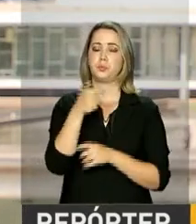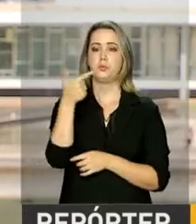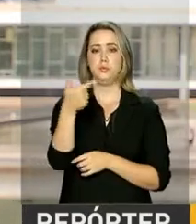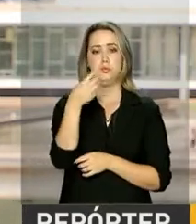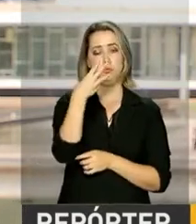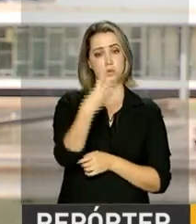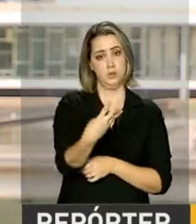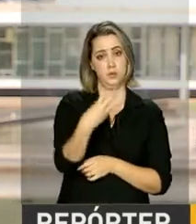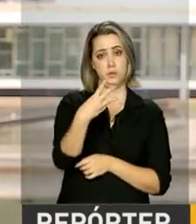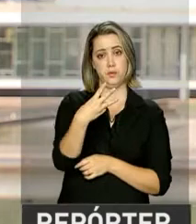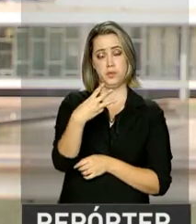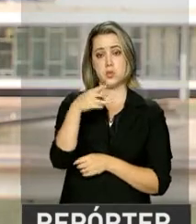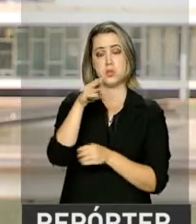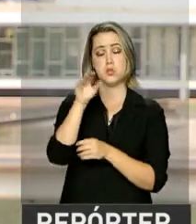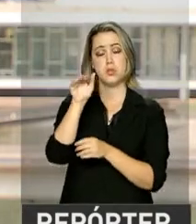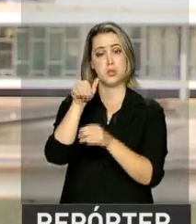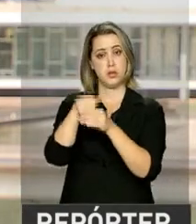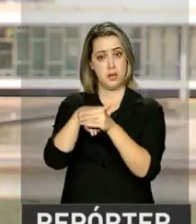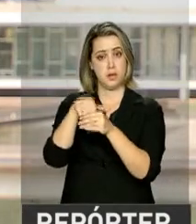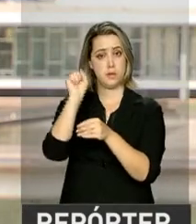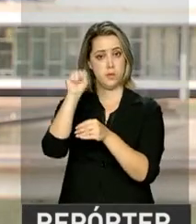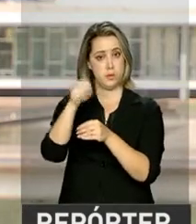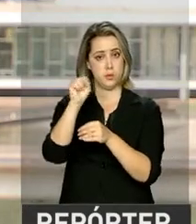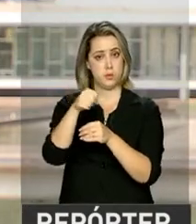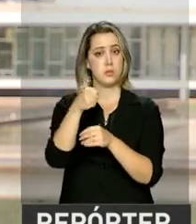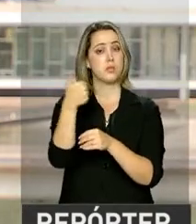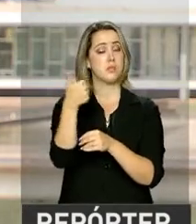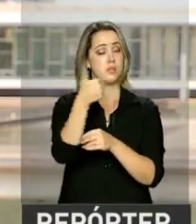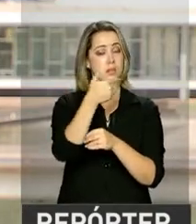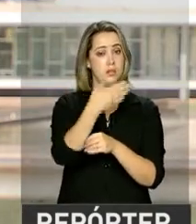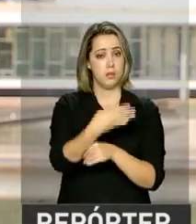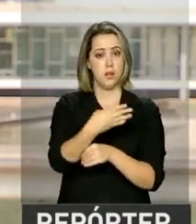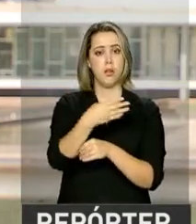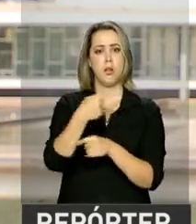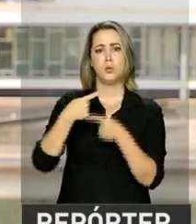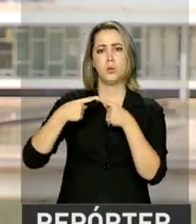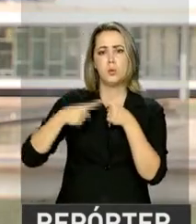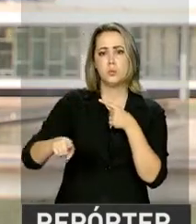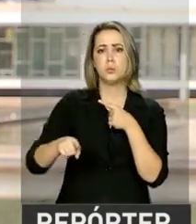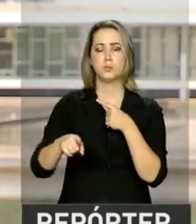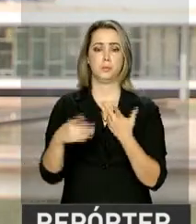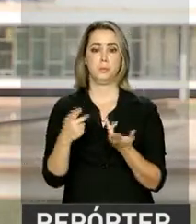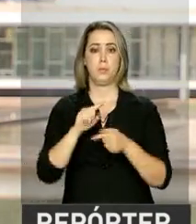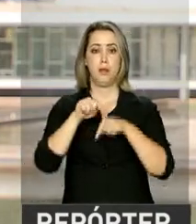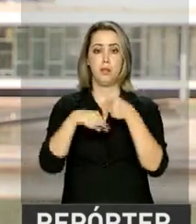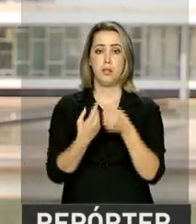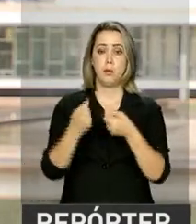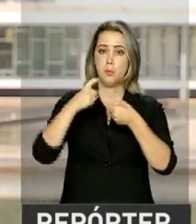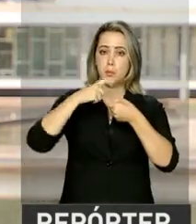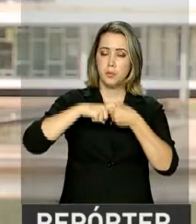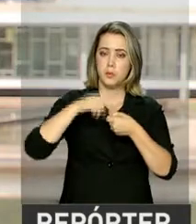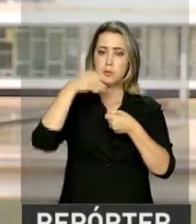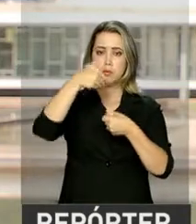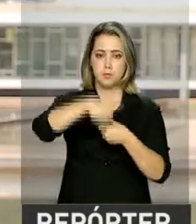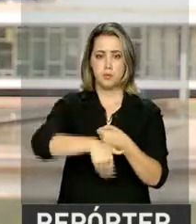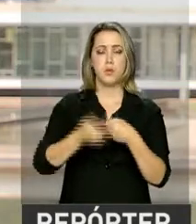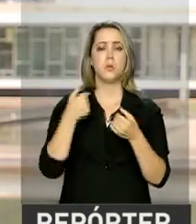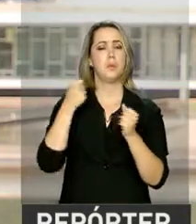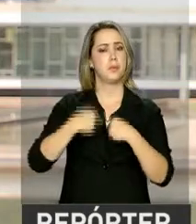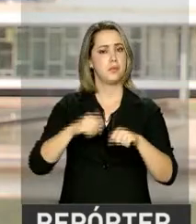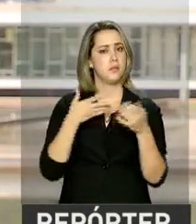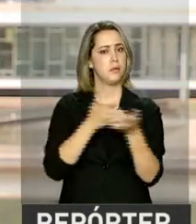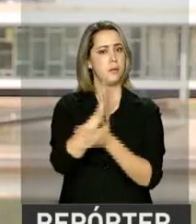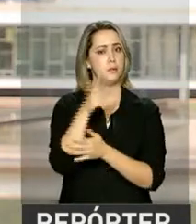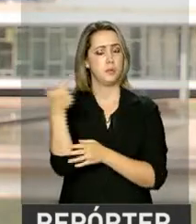23 votos a favor e 14 contra depois de votados os destaques a pauta segue para o plenário da casa onde precisa ser aprovada em dois